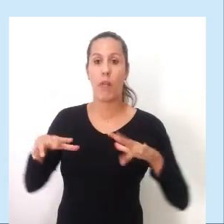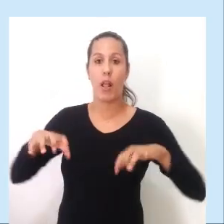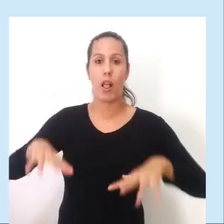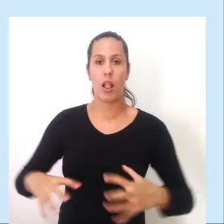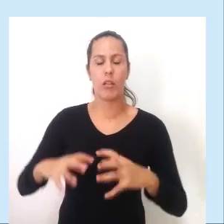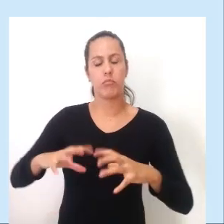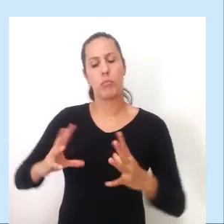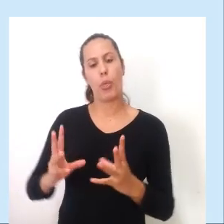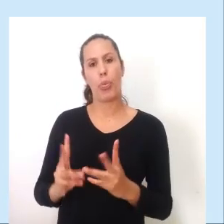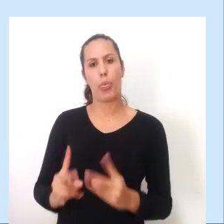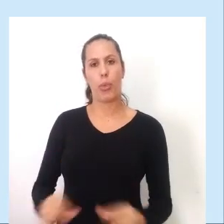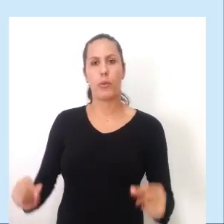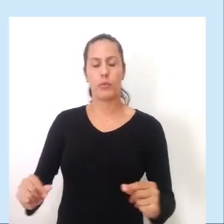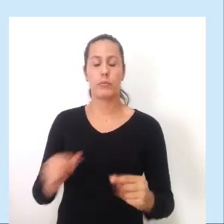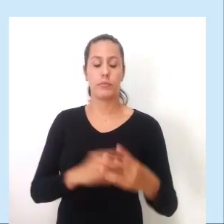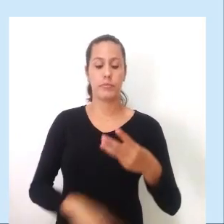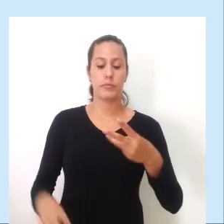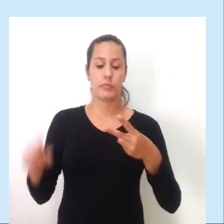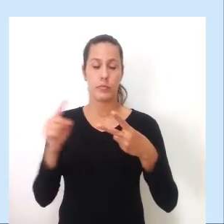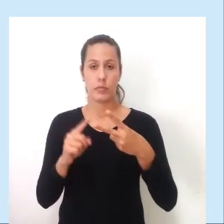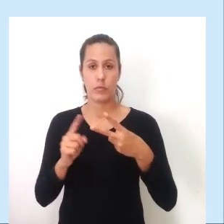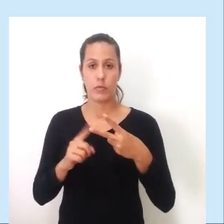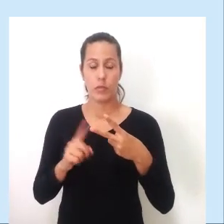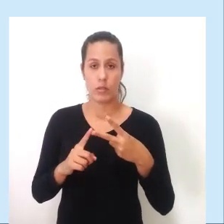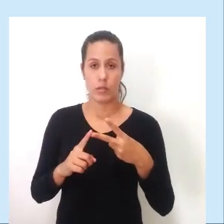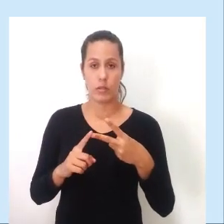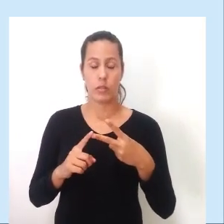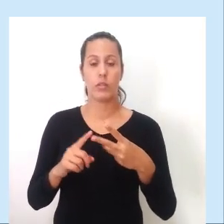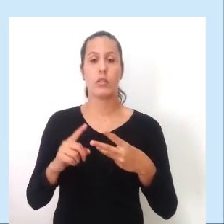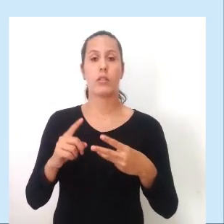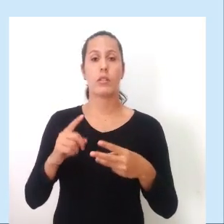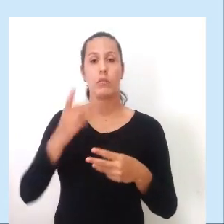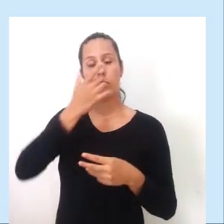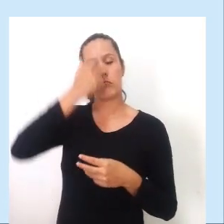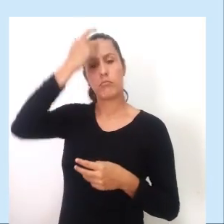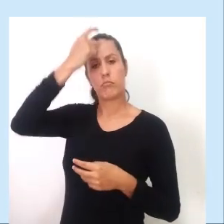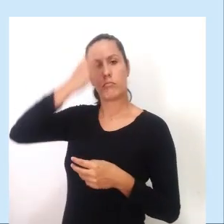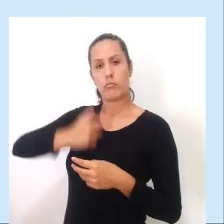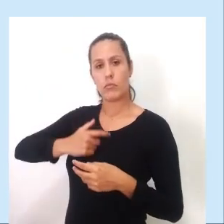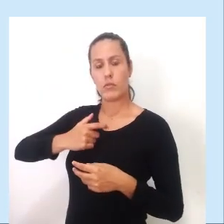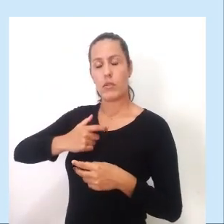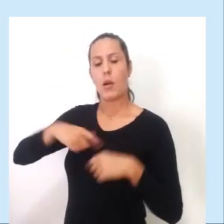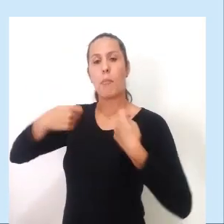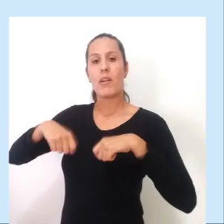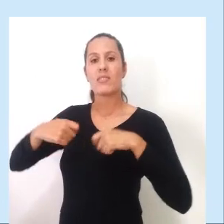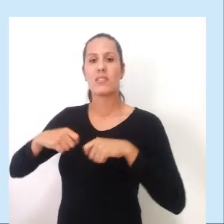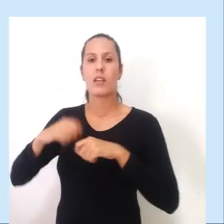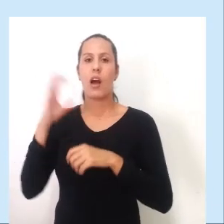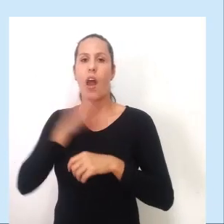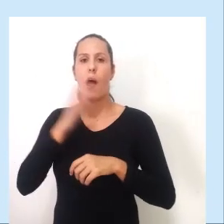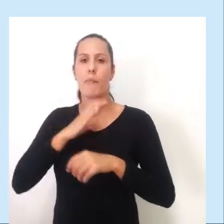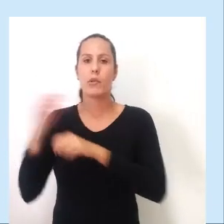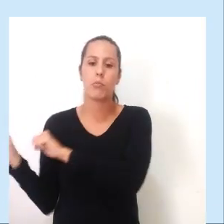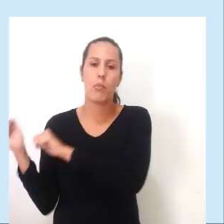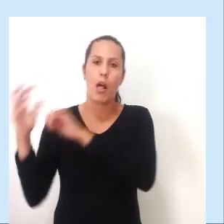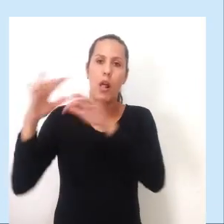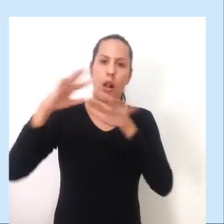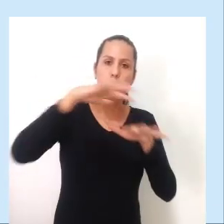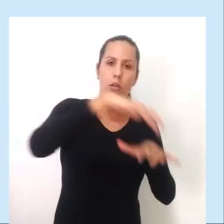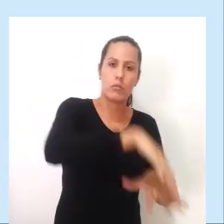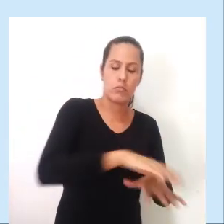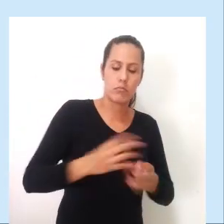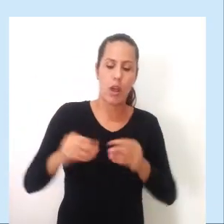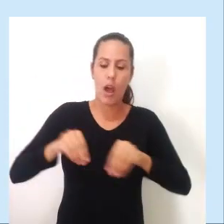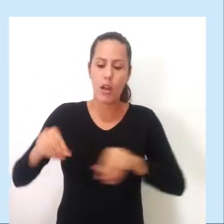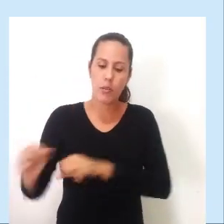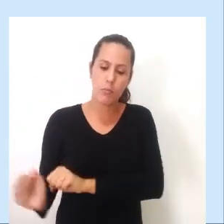E segundo, o ser vivo precisa ser enterrado rapidamente através dos sedimentos, ok?